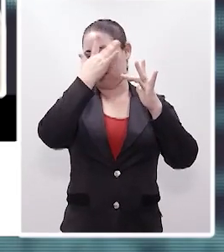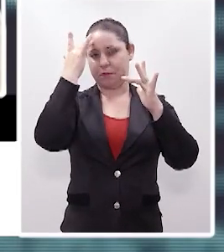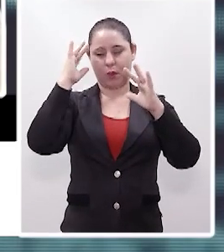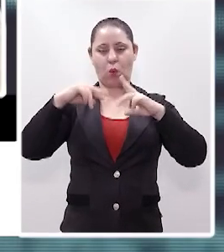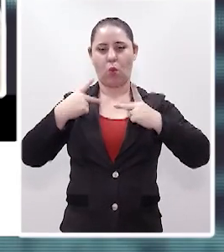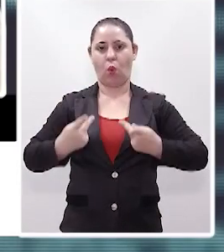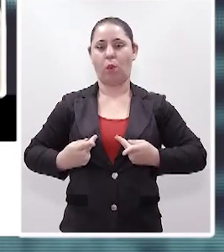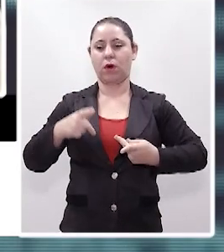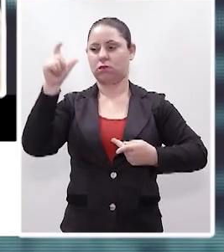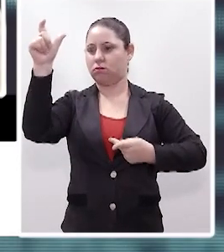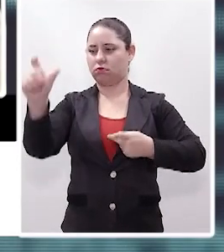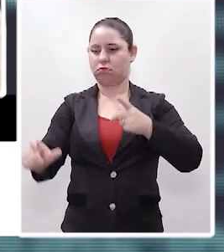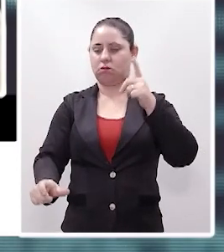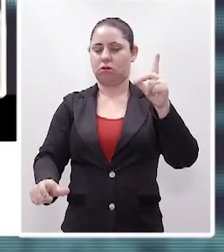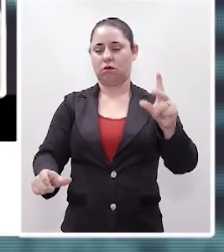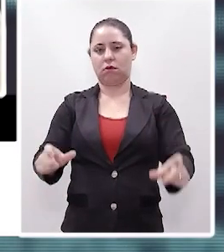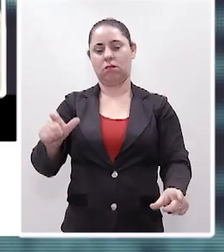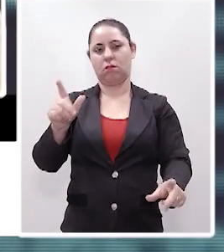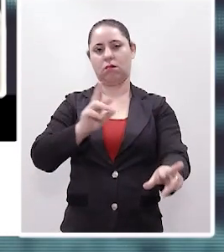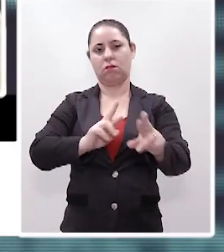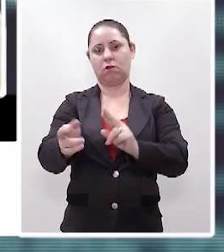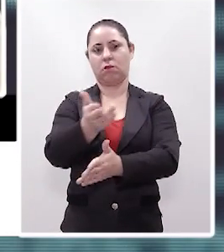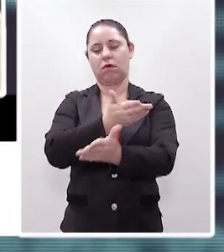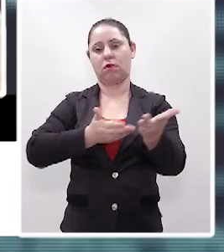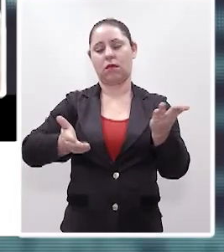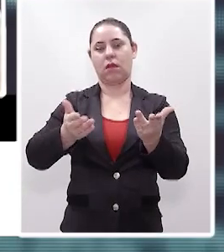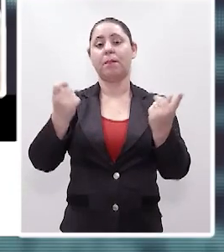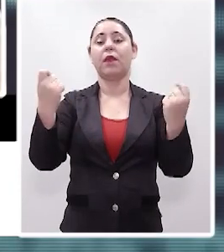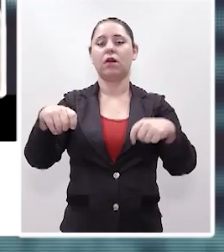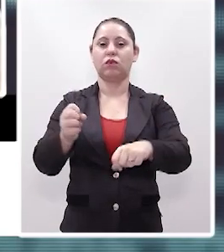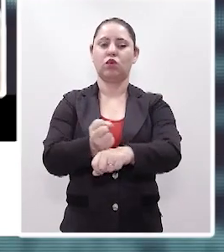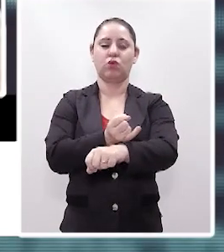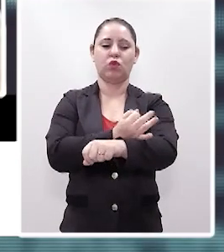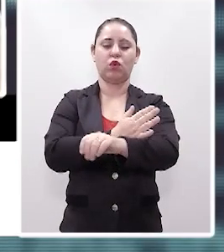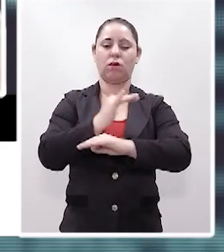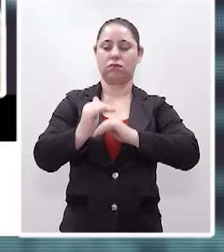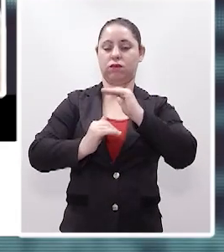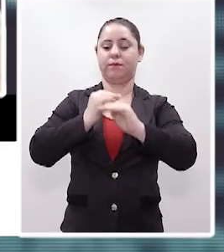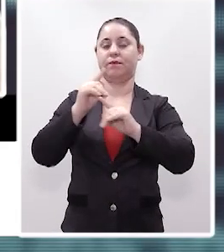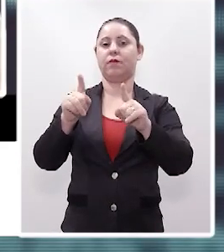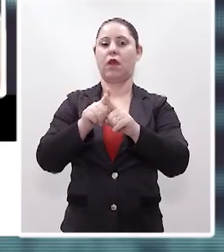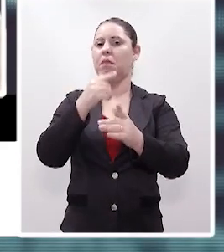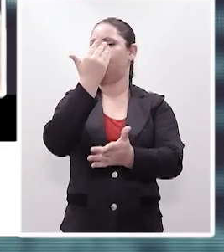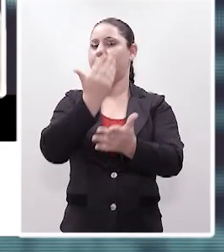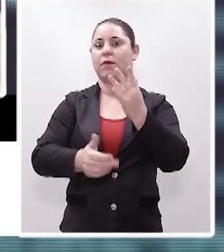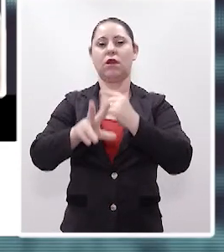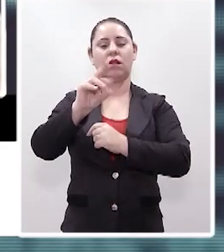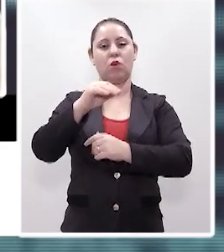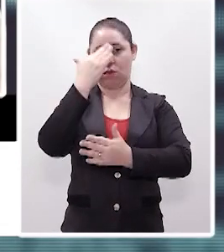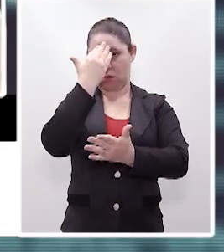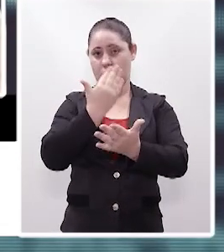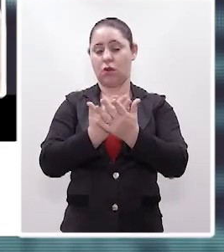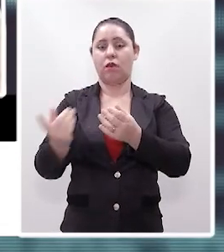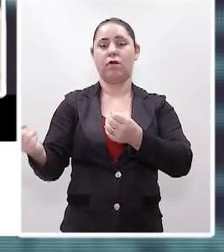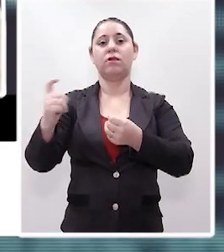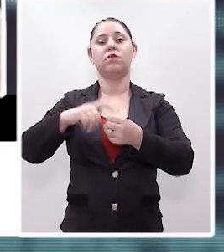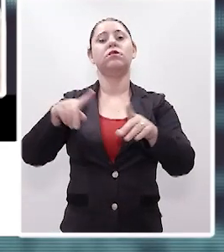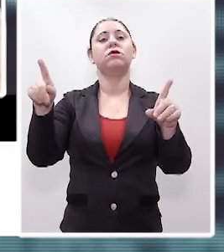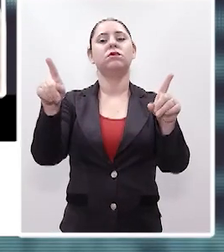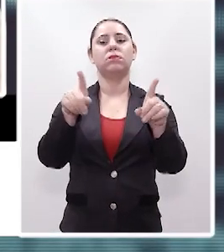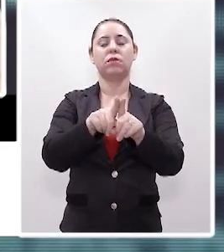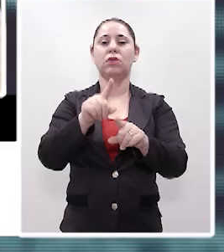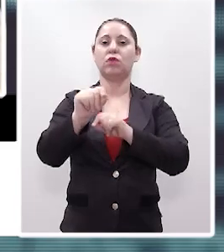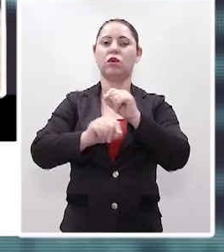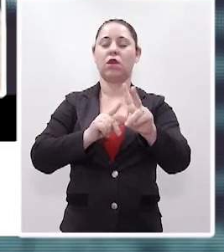ser humano um com o outro é primordial para o crescimento emocional deles. Então, isso eles não vão perder, e acredito que eles vão